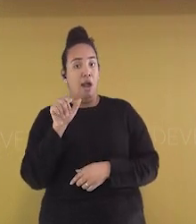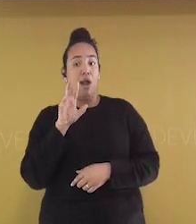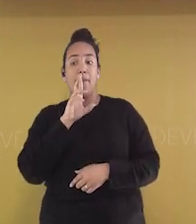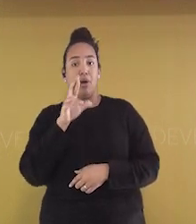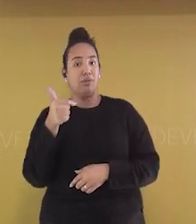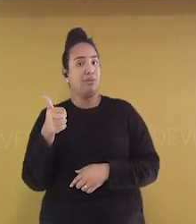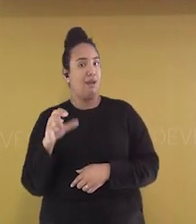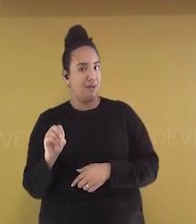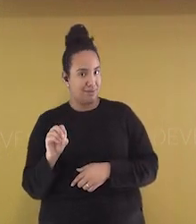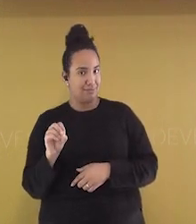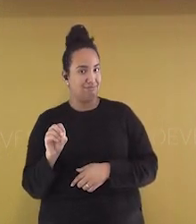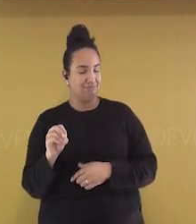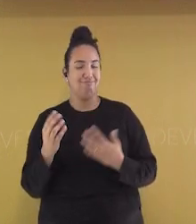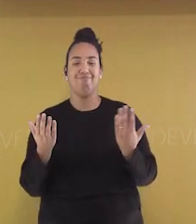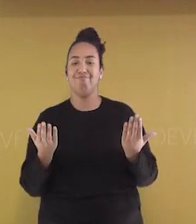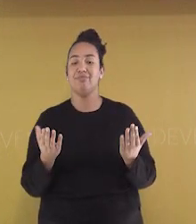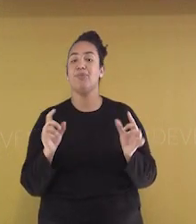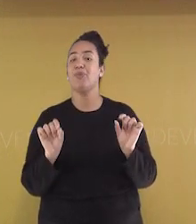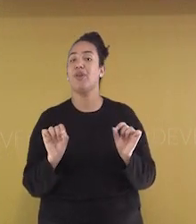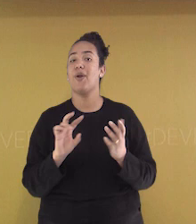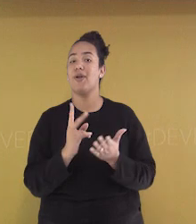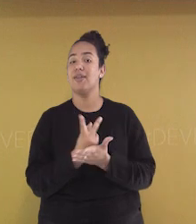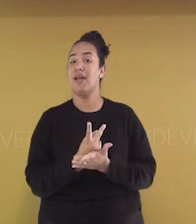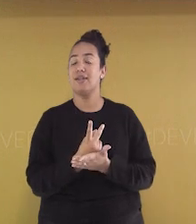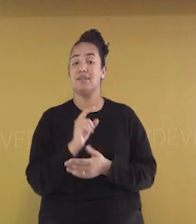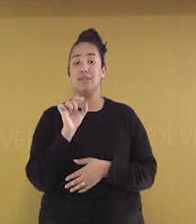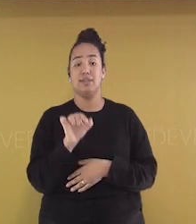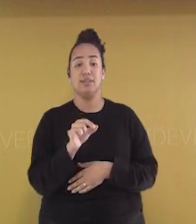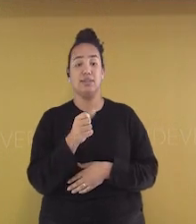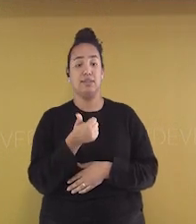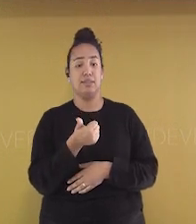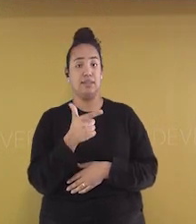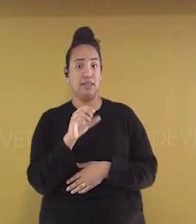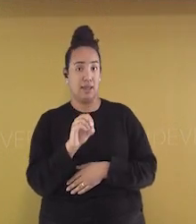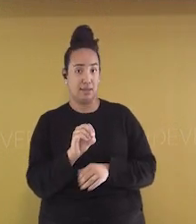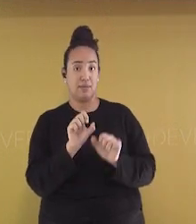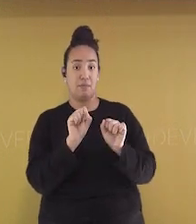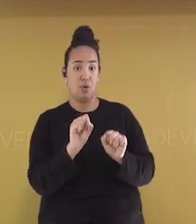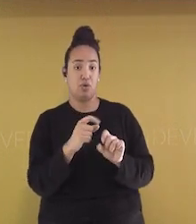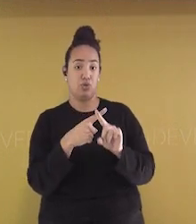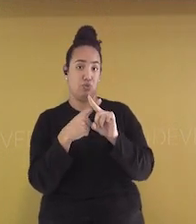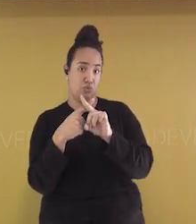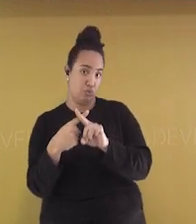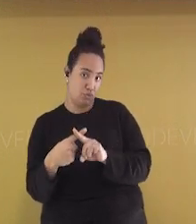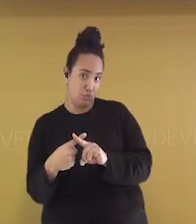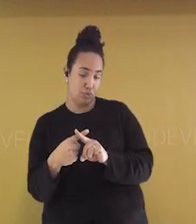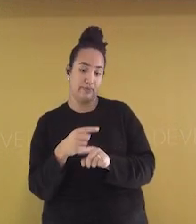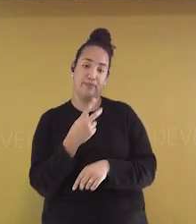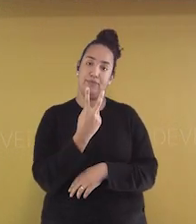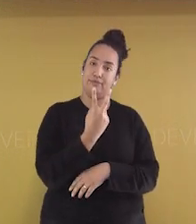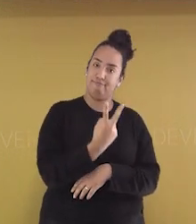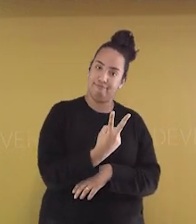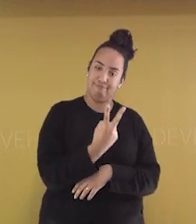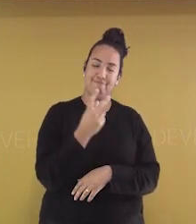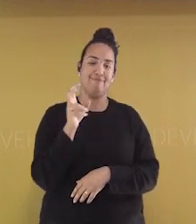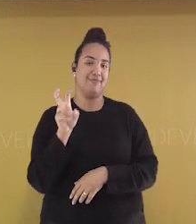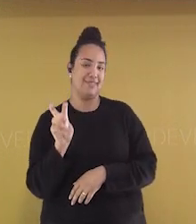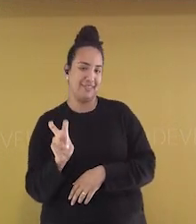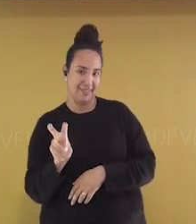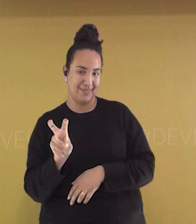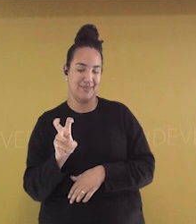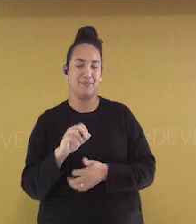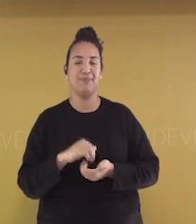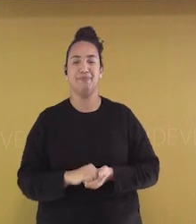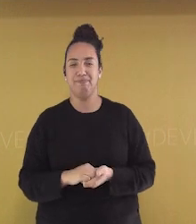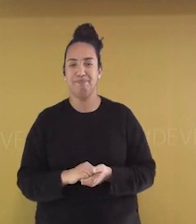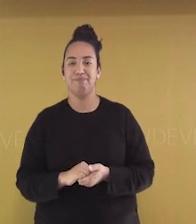próprio 10. Ou seja, o 10 pode ser formado pela multiplicação dos números 2 e